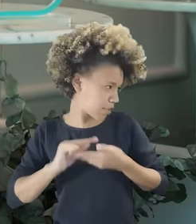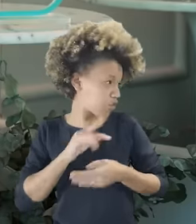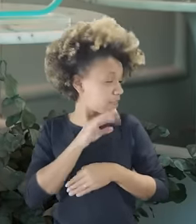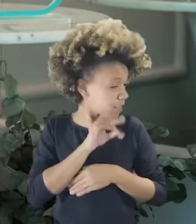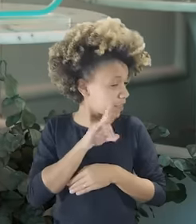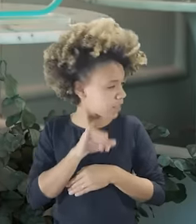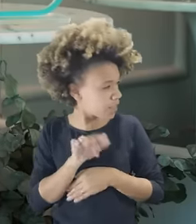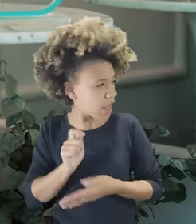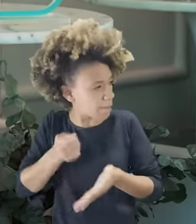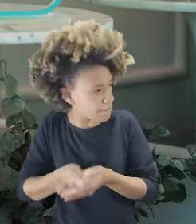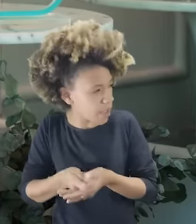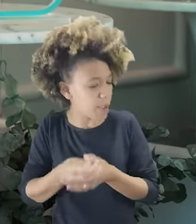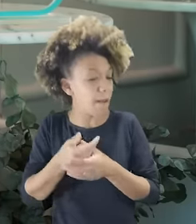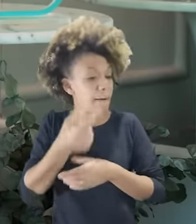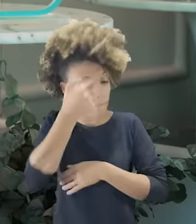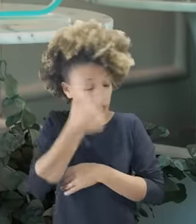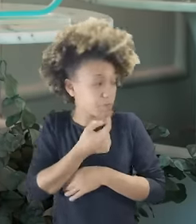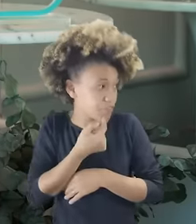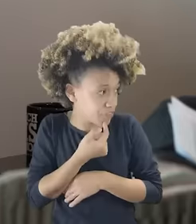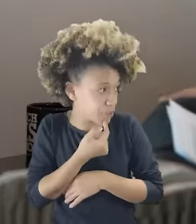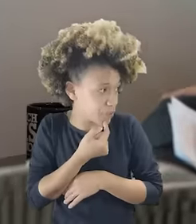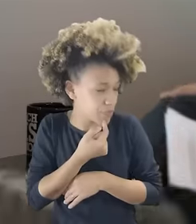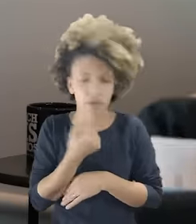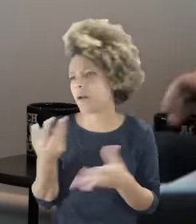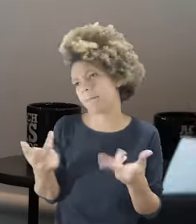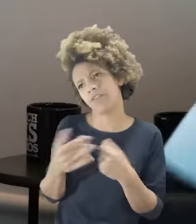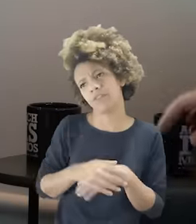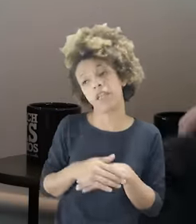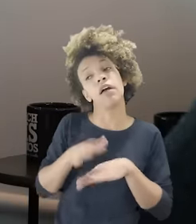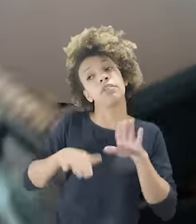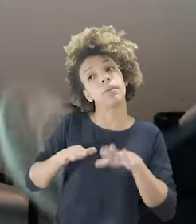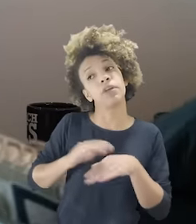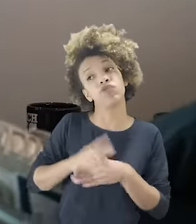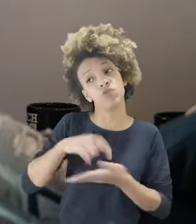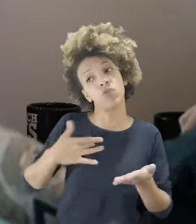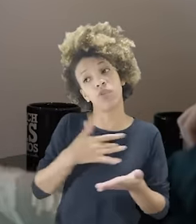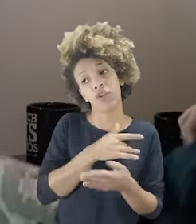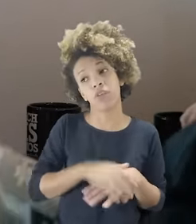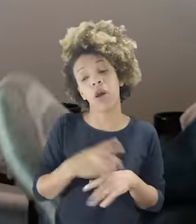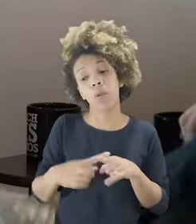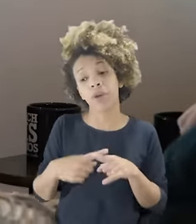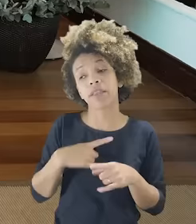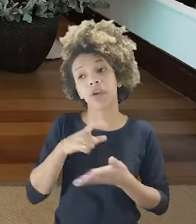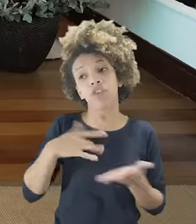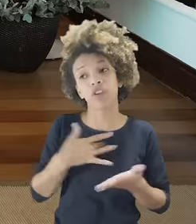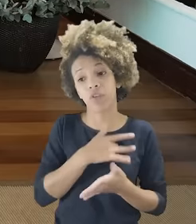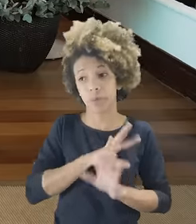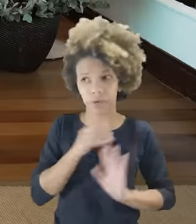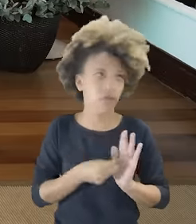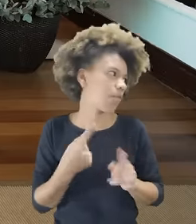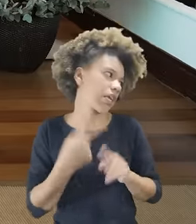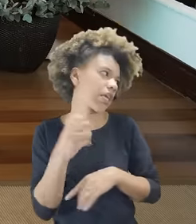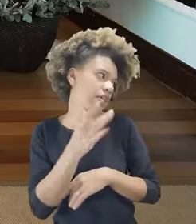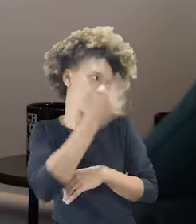ela paga pelas personalidades dela ah isso depende do convênio tem convênio que cobre todas tem convênio que não cobre porque